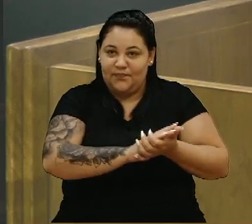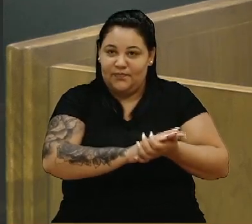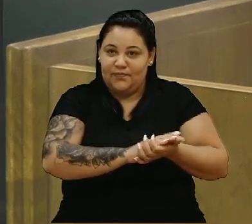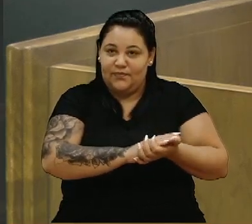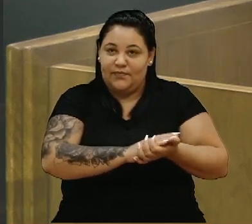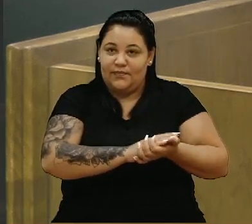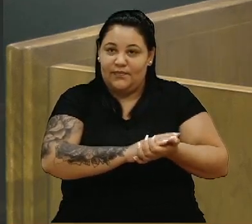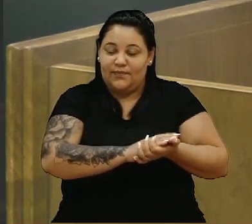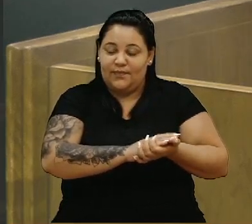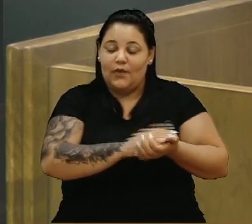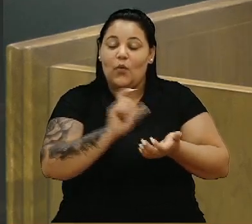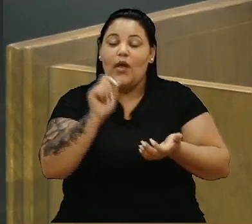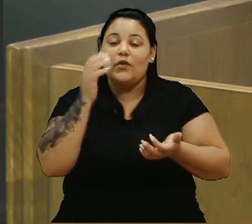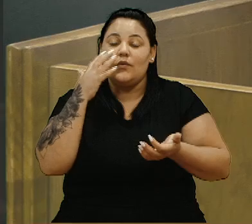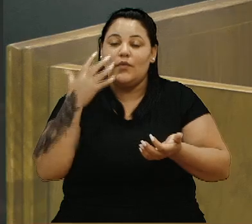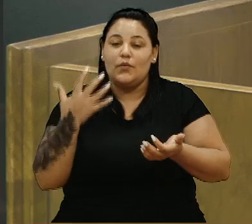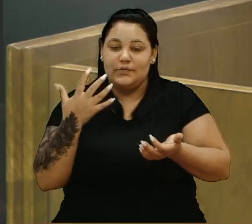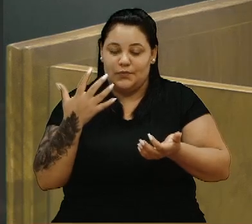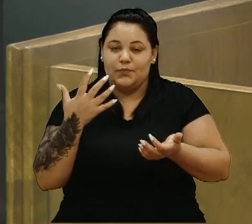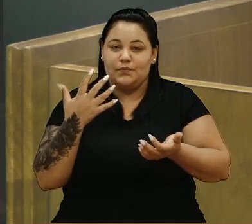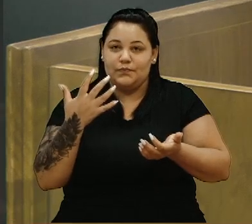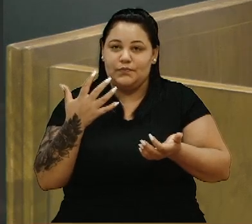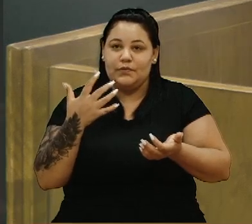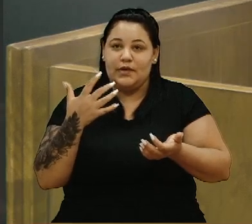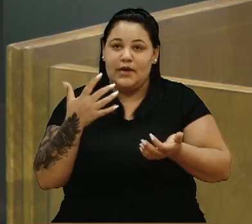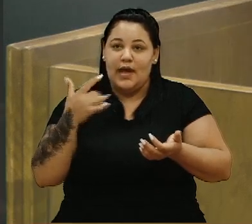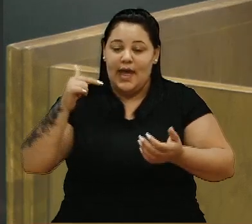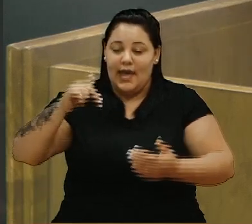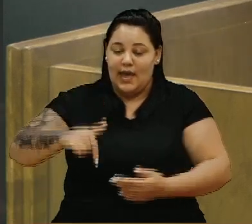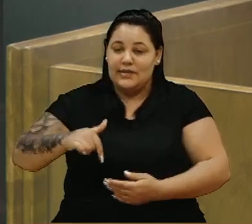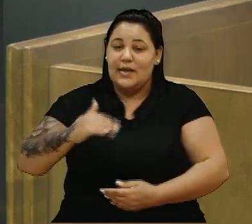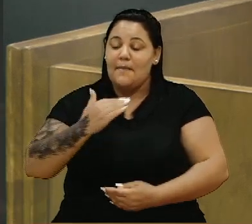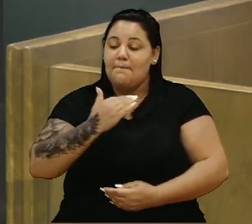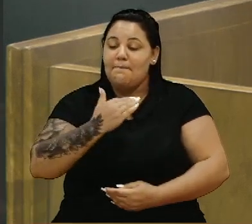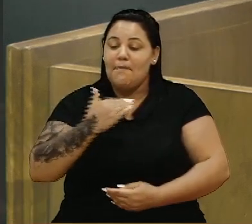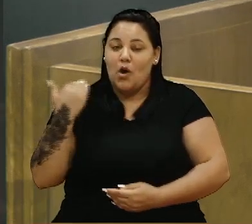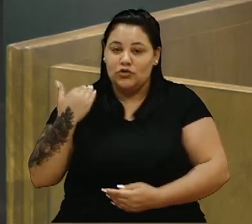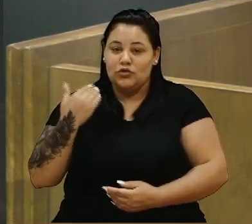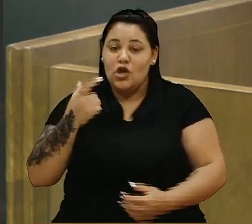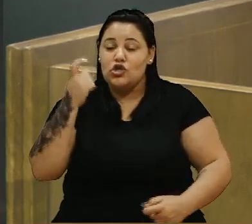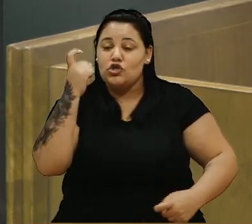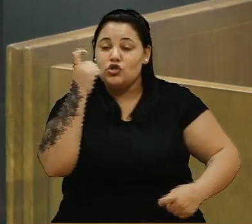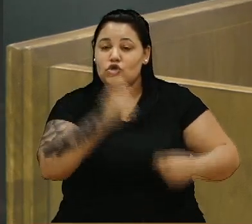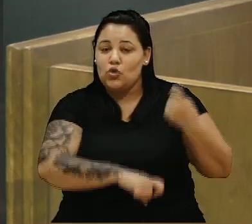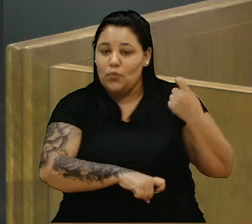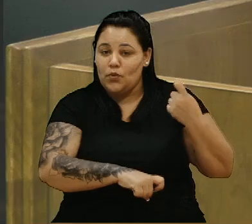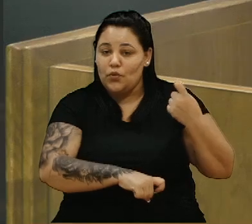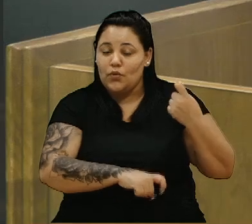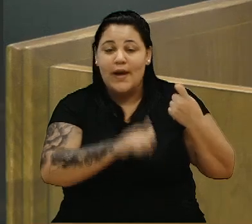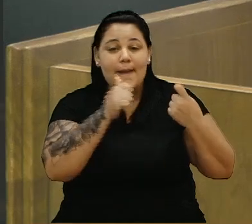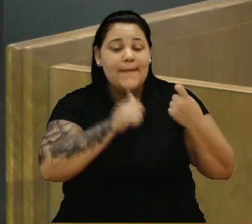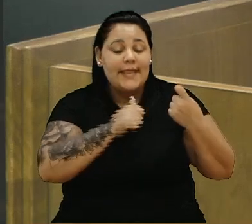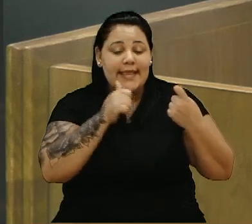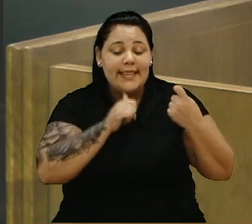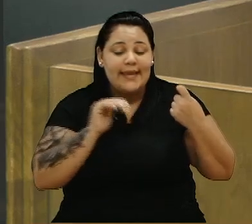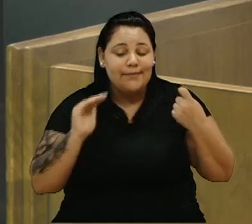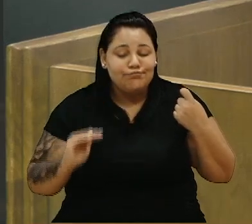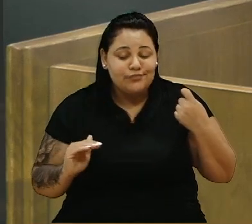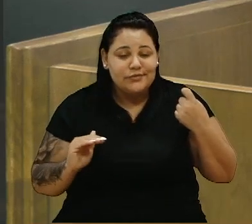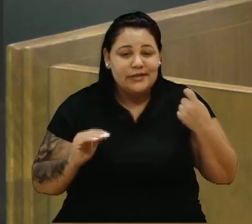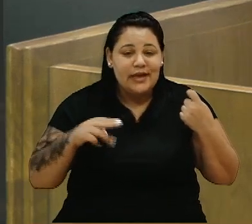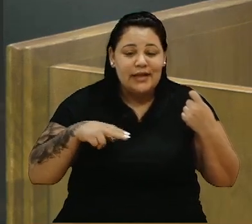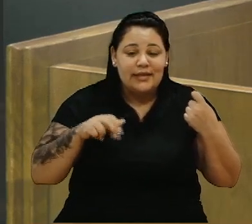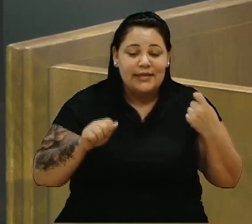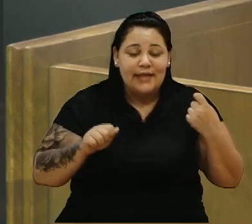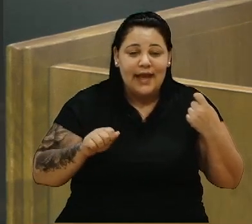desde que aconteceu esse assassinato, esse estupro com a menina Nayara, o que foi